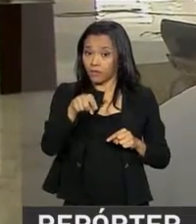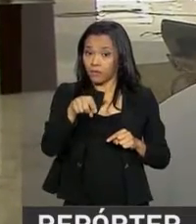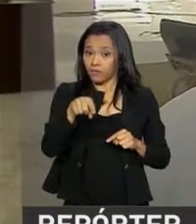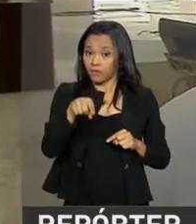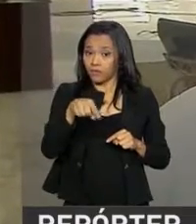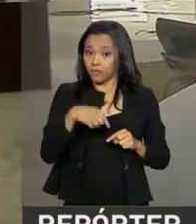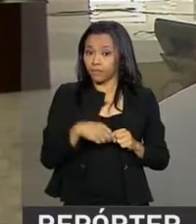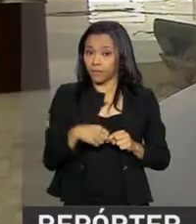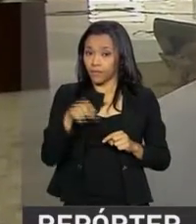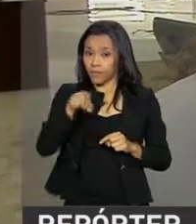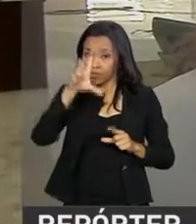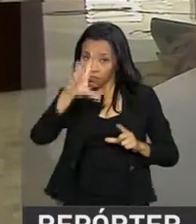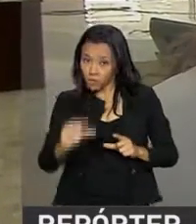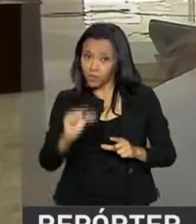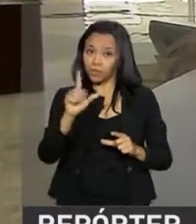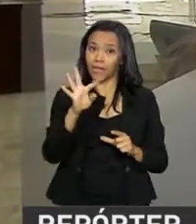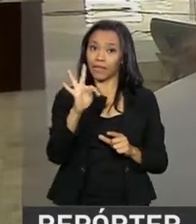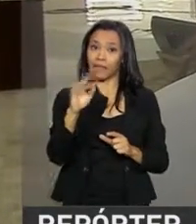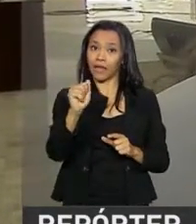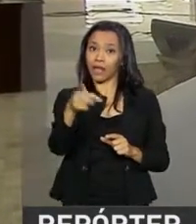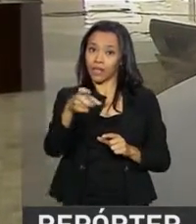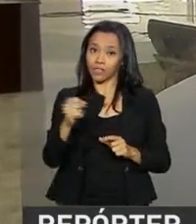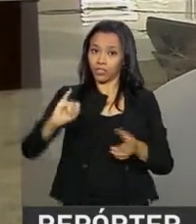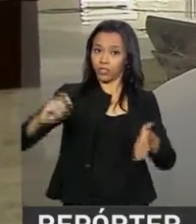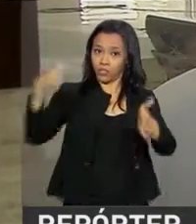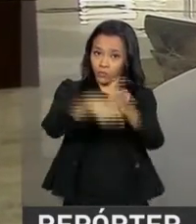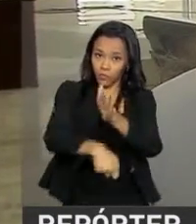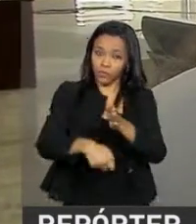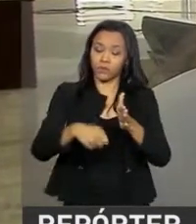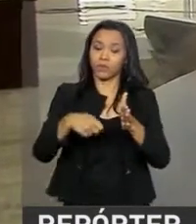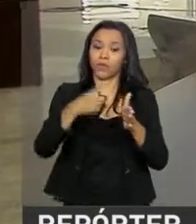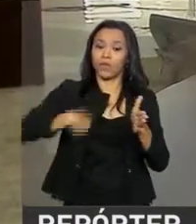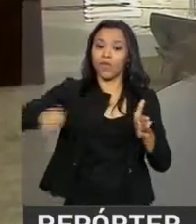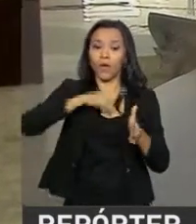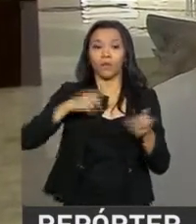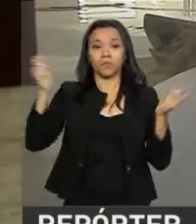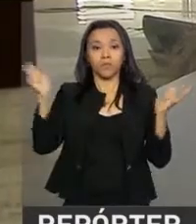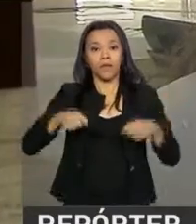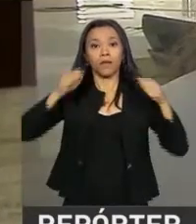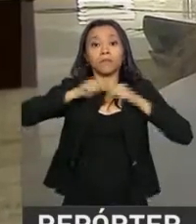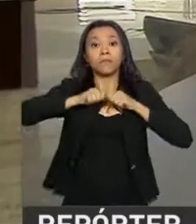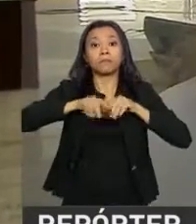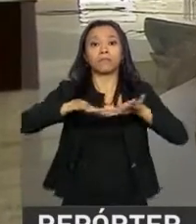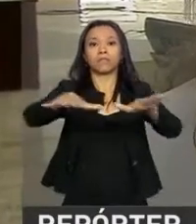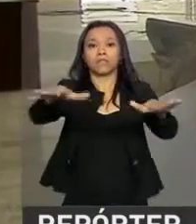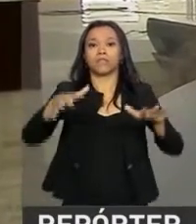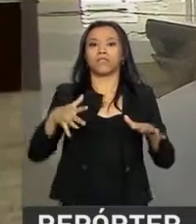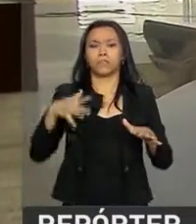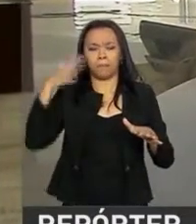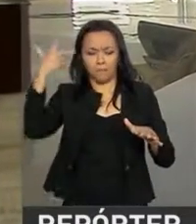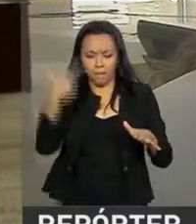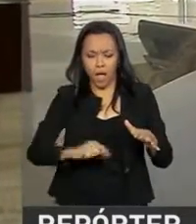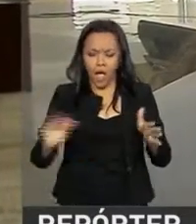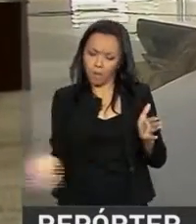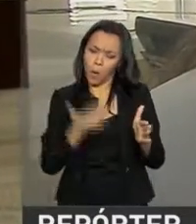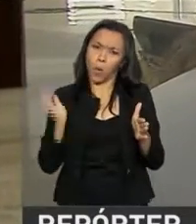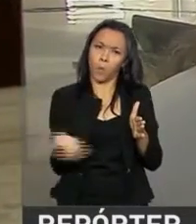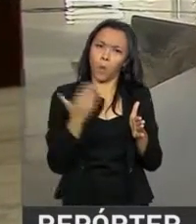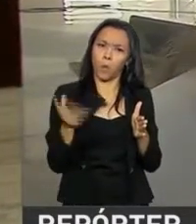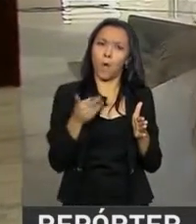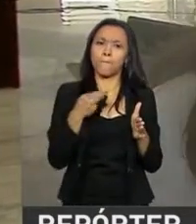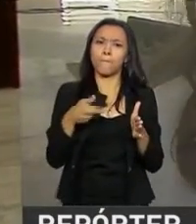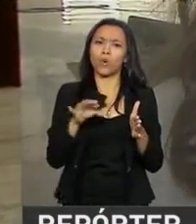taxa tributária, nós poderemos agora expandir, poderemos aumentar a produção, poderemos